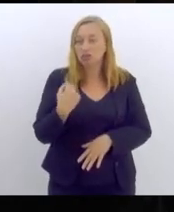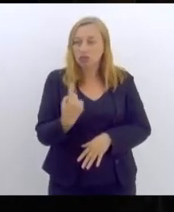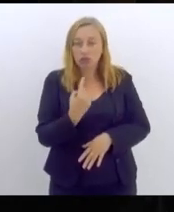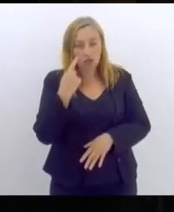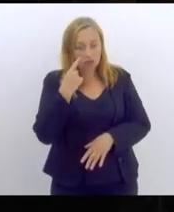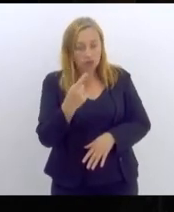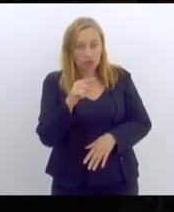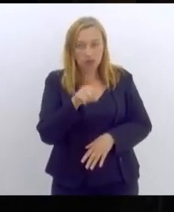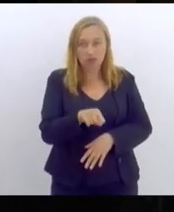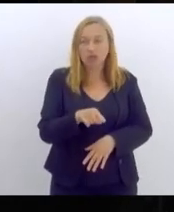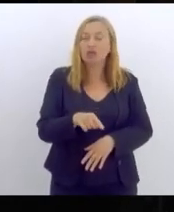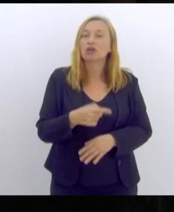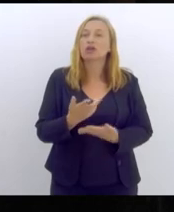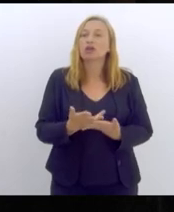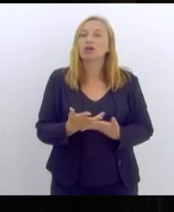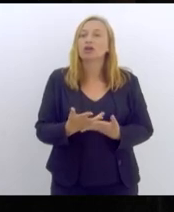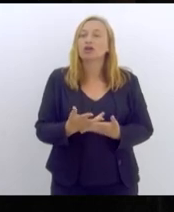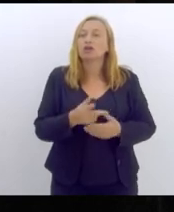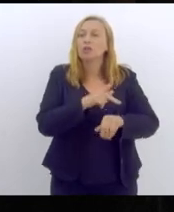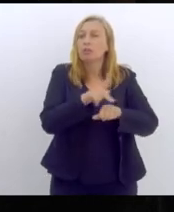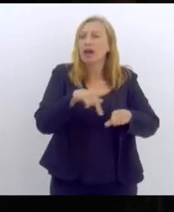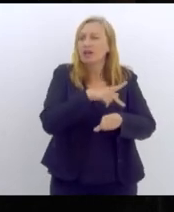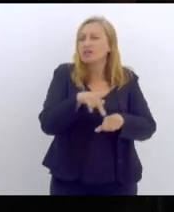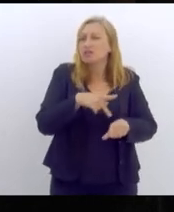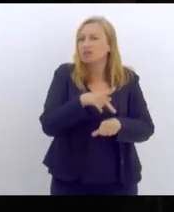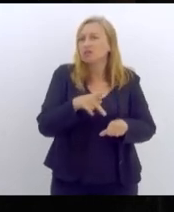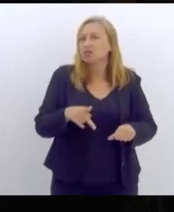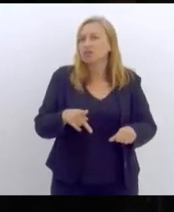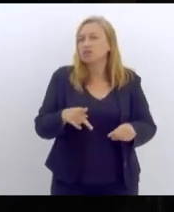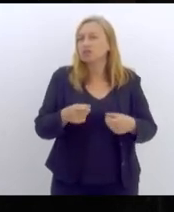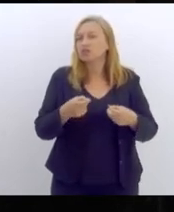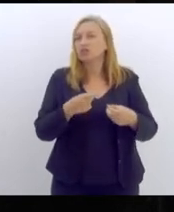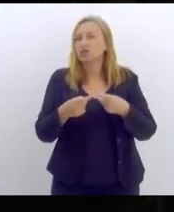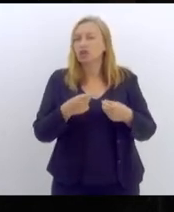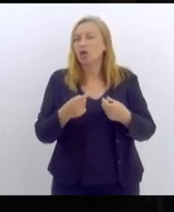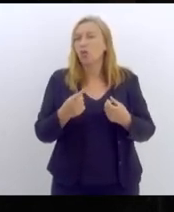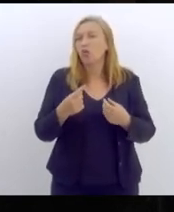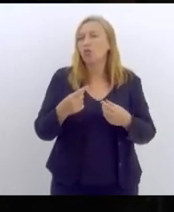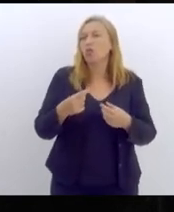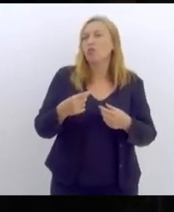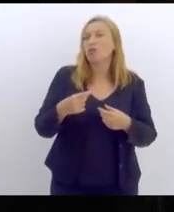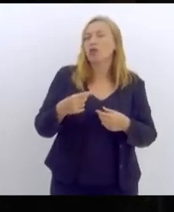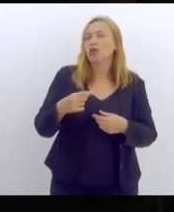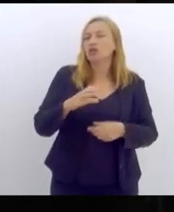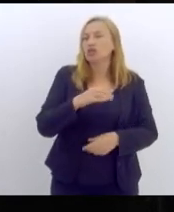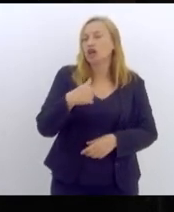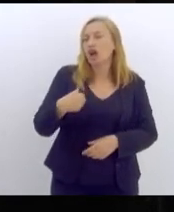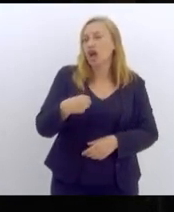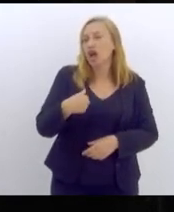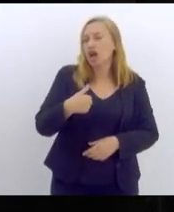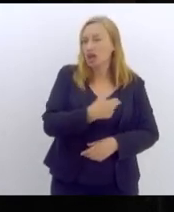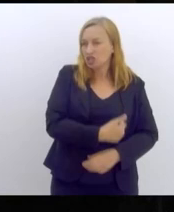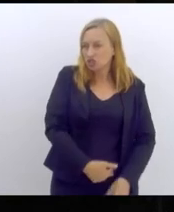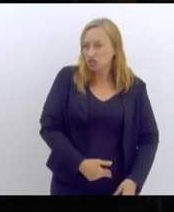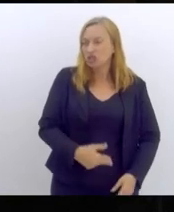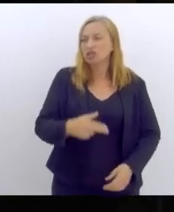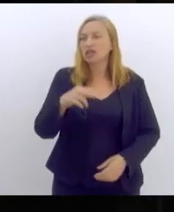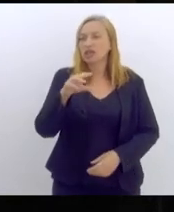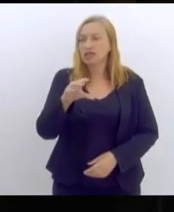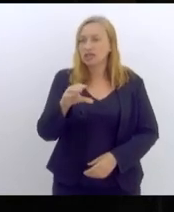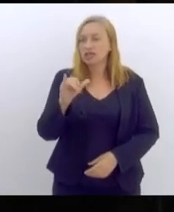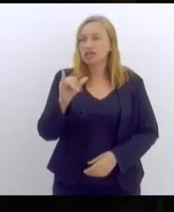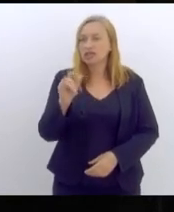aí com países como a China, como Singapura, e